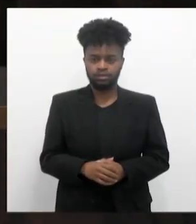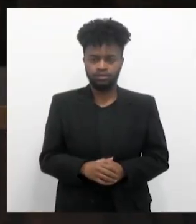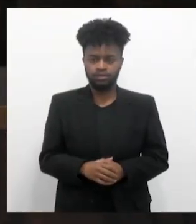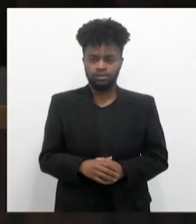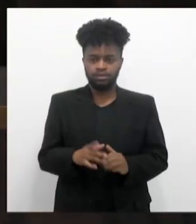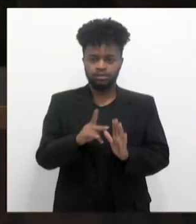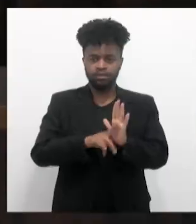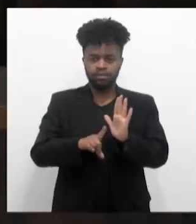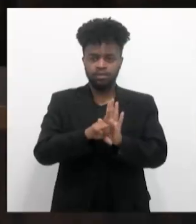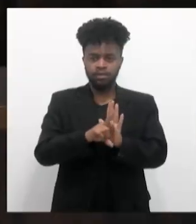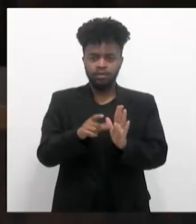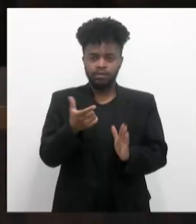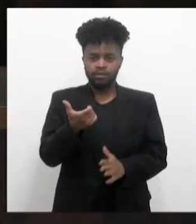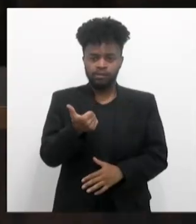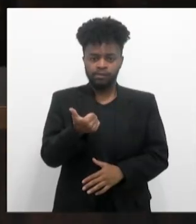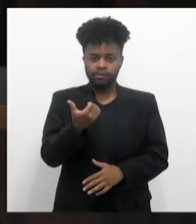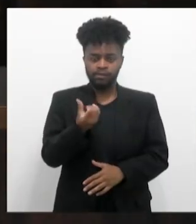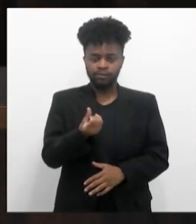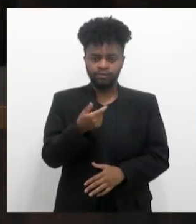Projeto de lei número